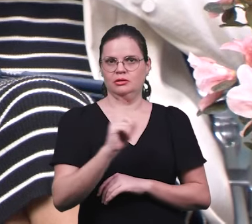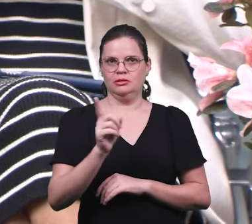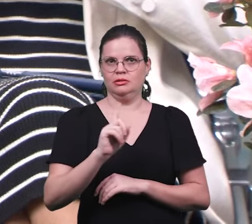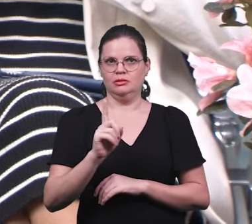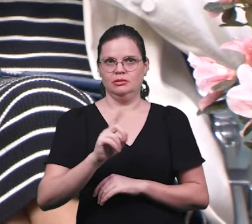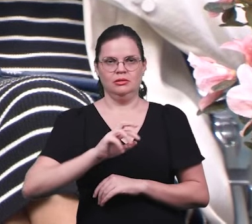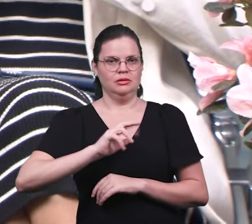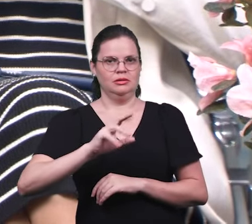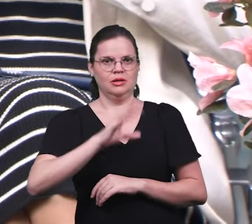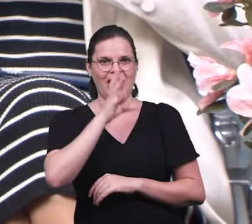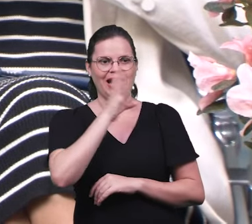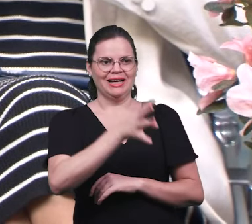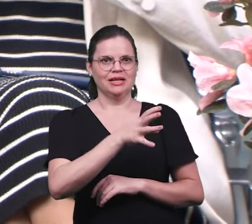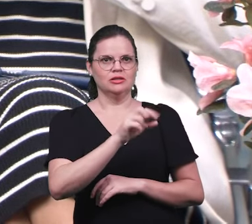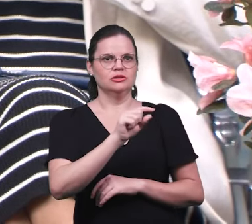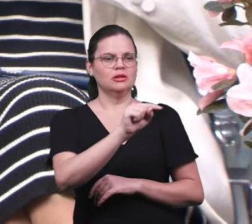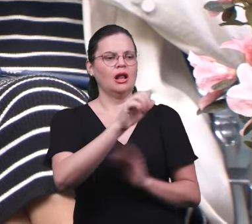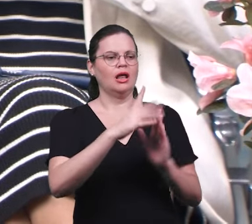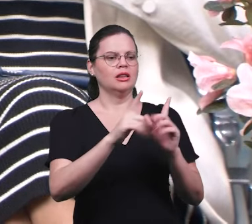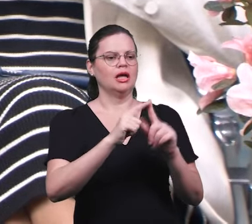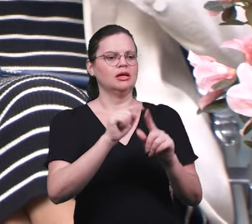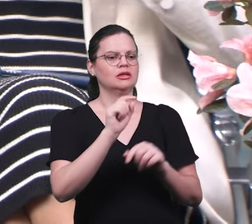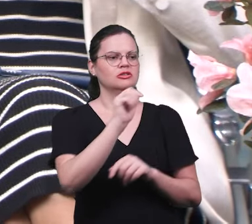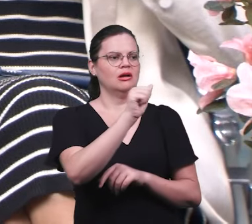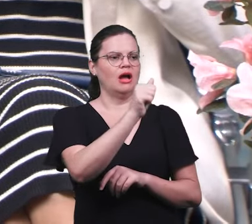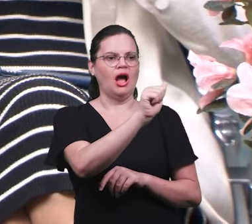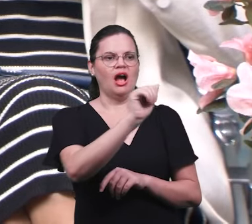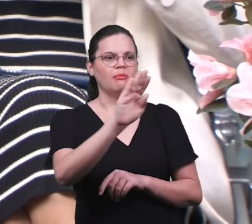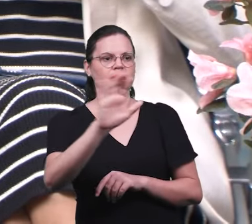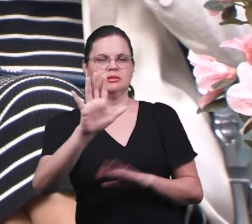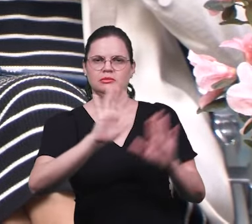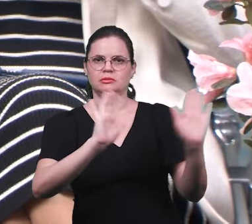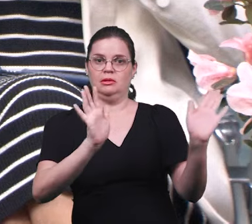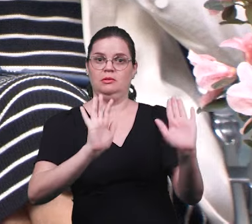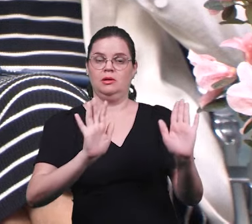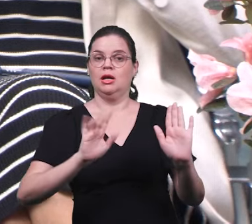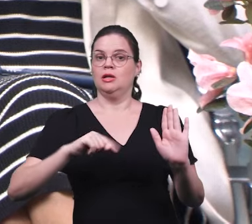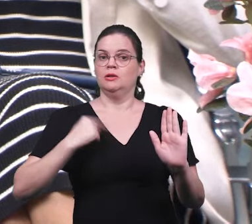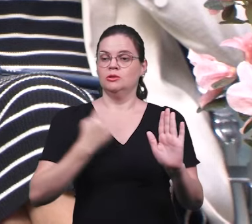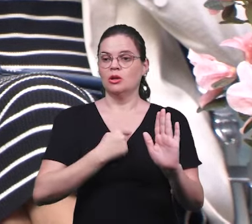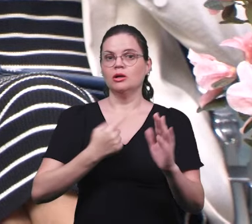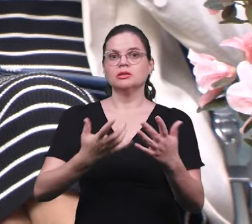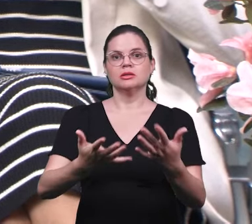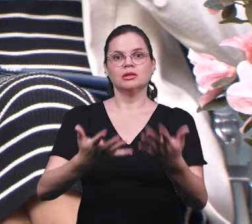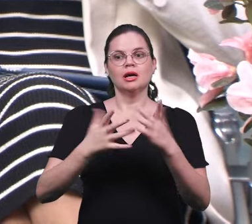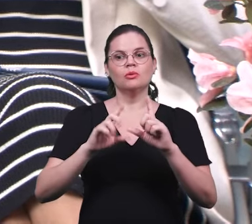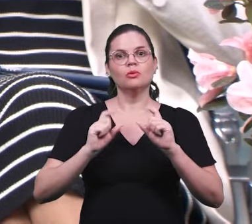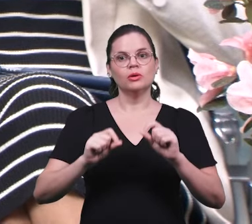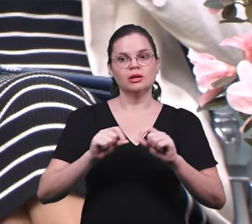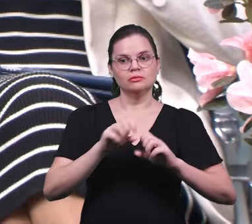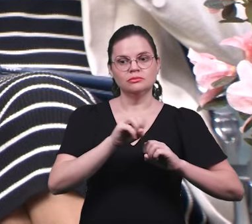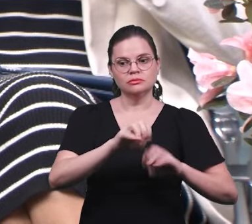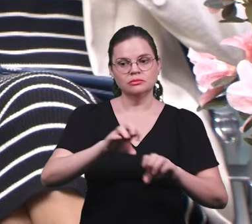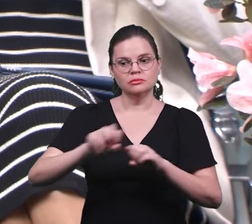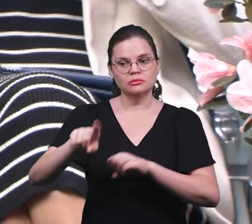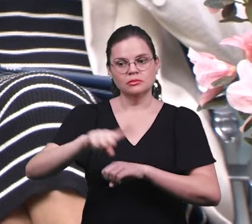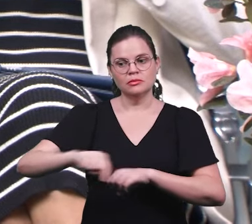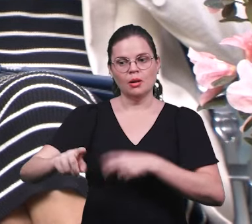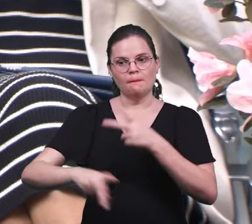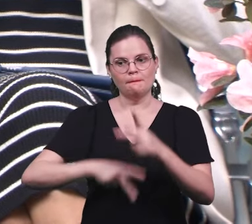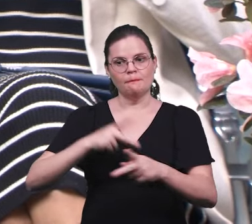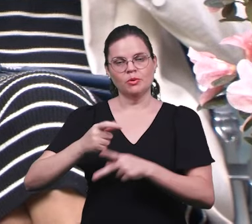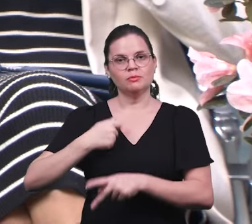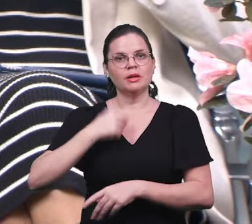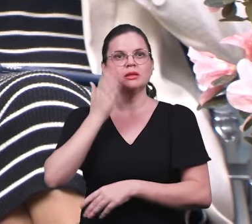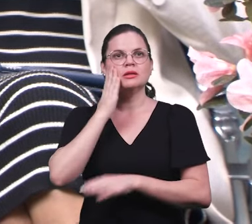intenção não é agredir quem está na igreja A, B ou C. A nossa intenção é instruir o nosso povo para